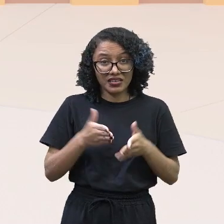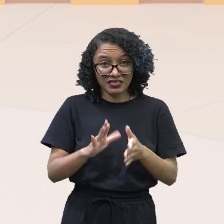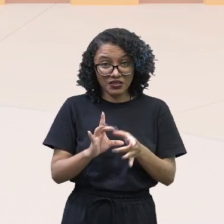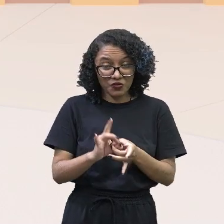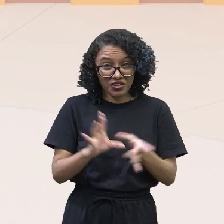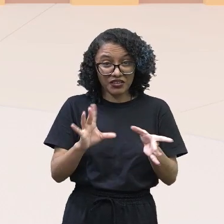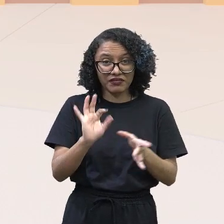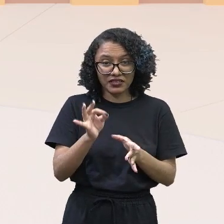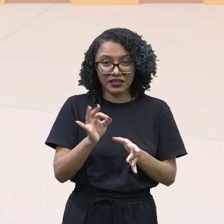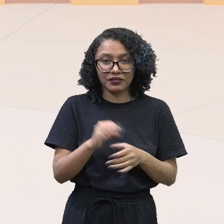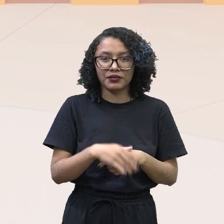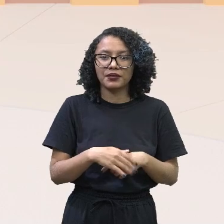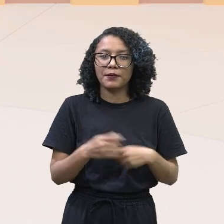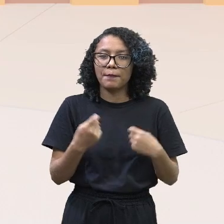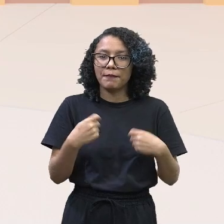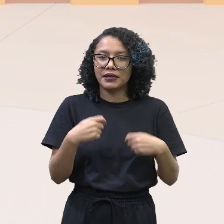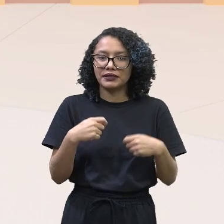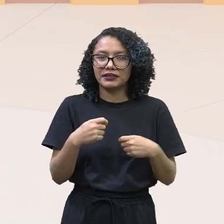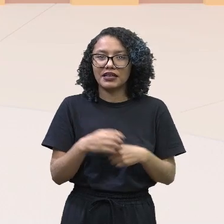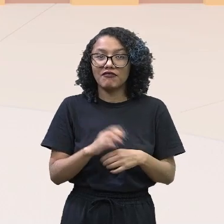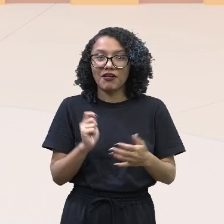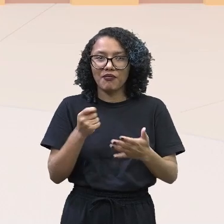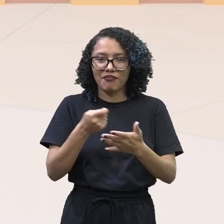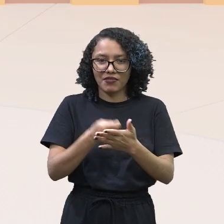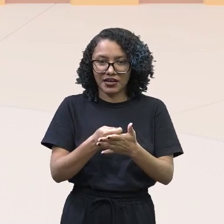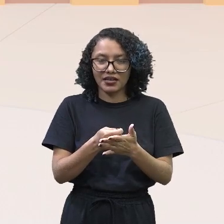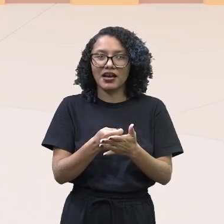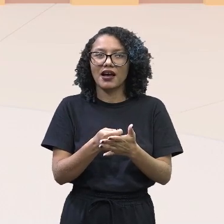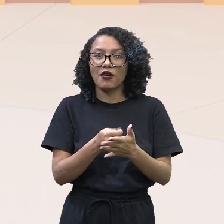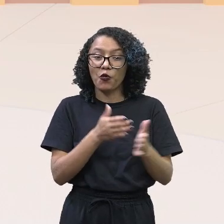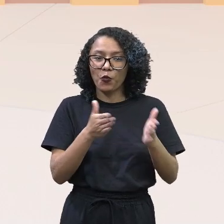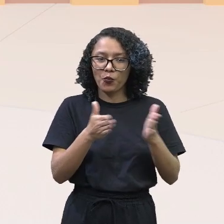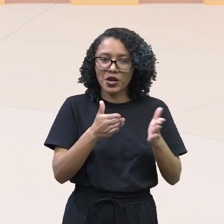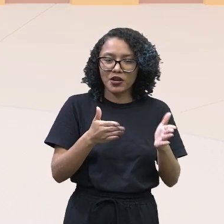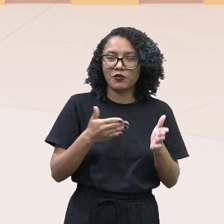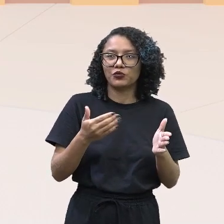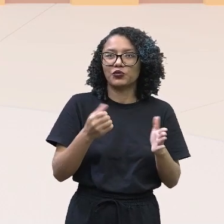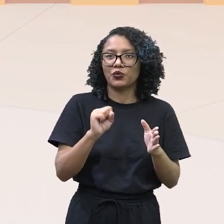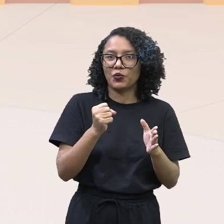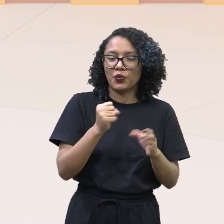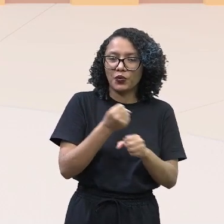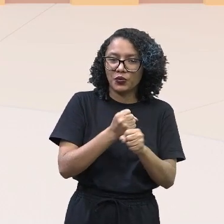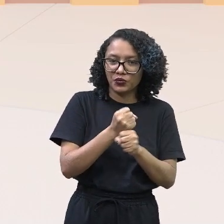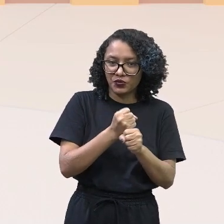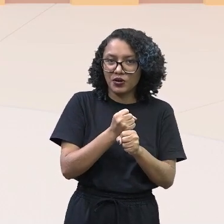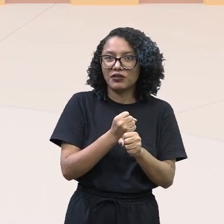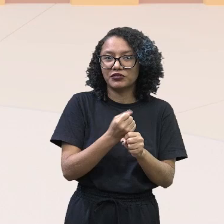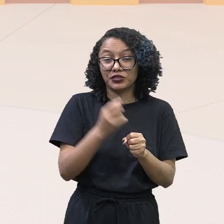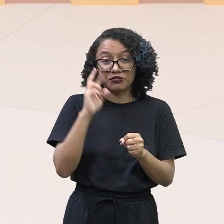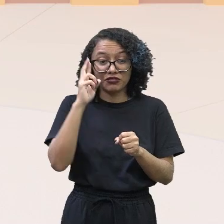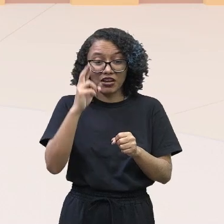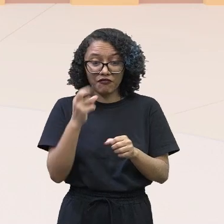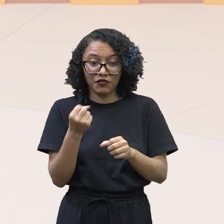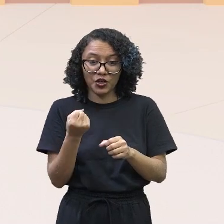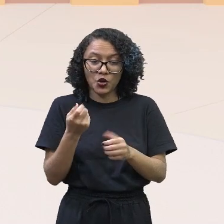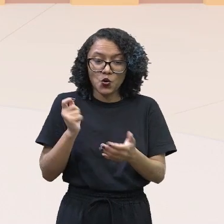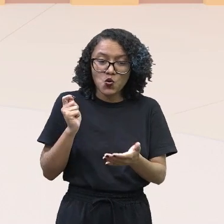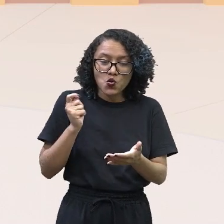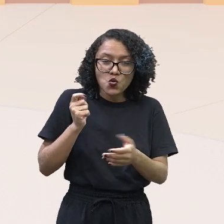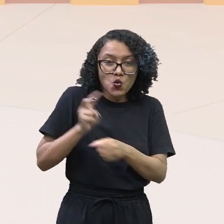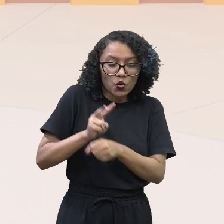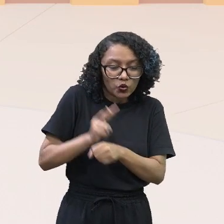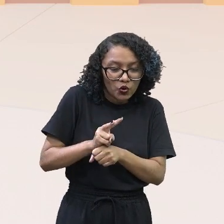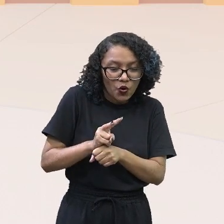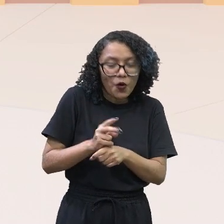deveria pagar, né, por esses 8 anos iniciais em que ela estava ali sendo cuidada pelo senhor da mãe dele, já que ela estava